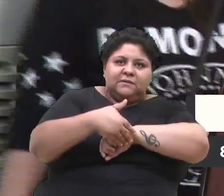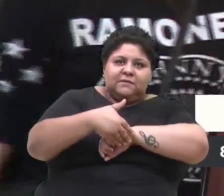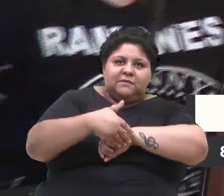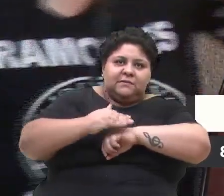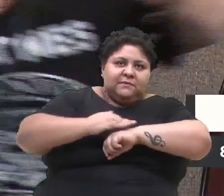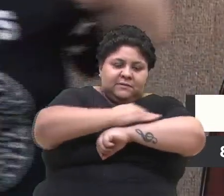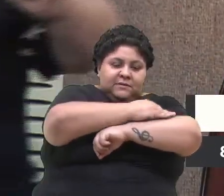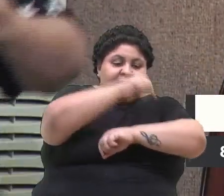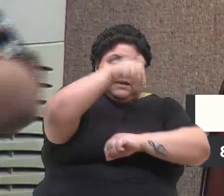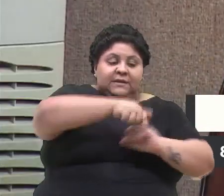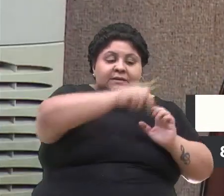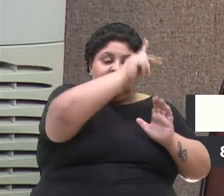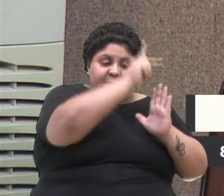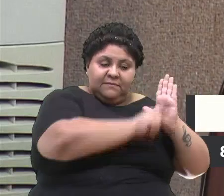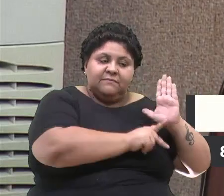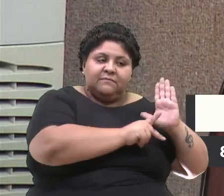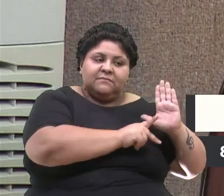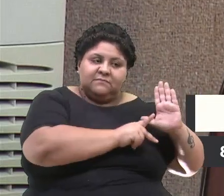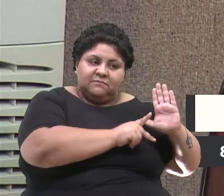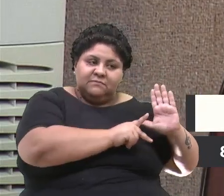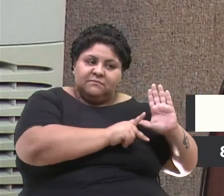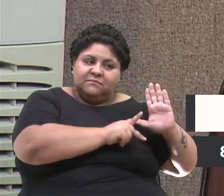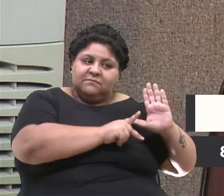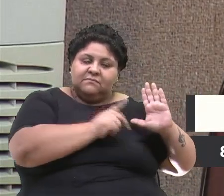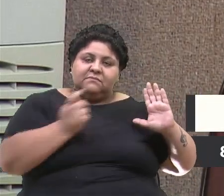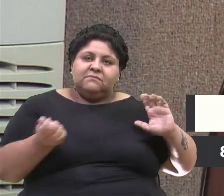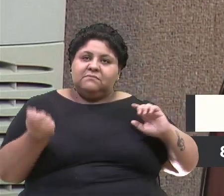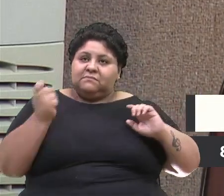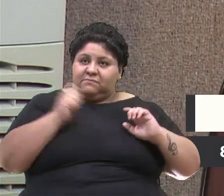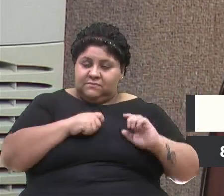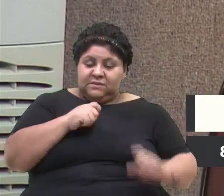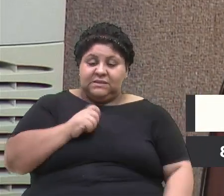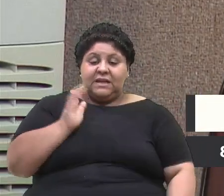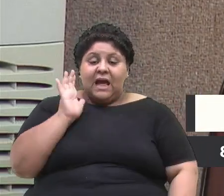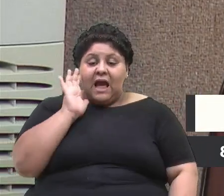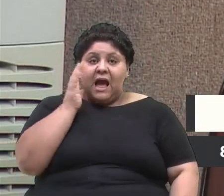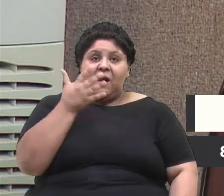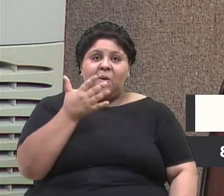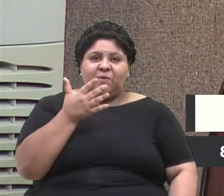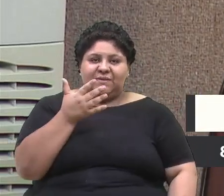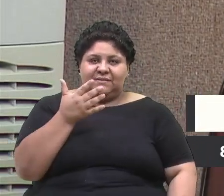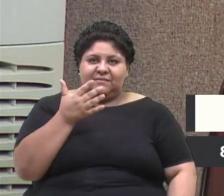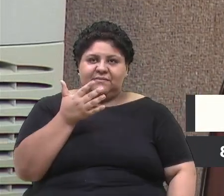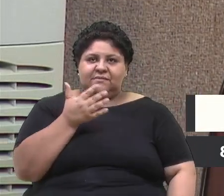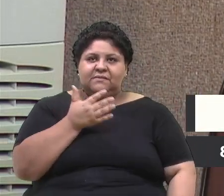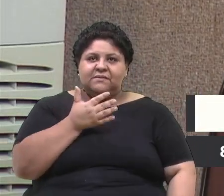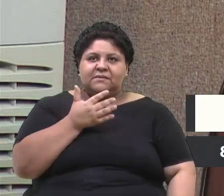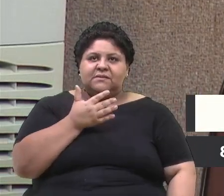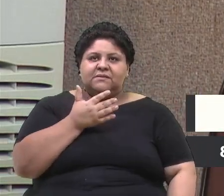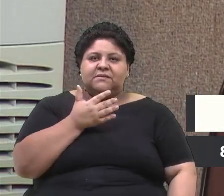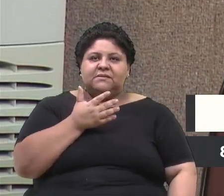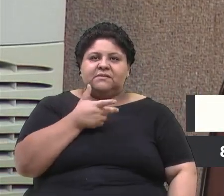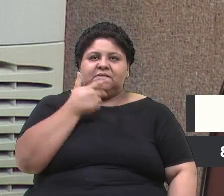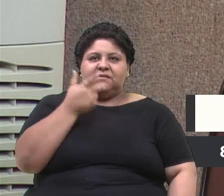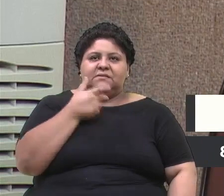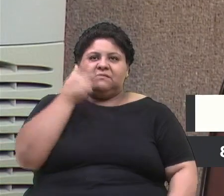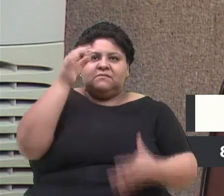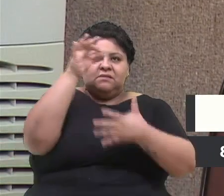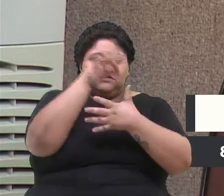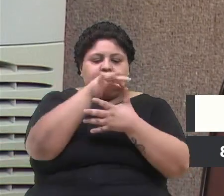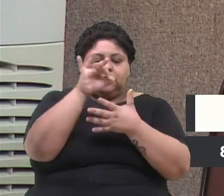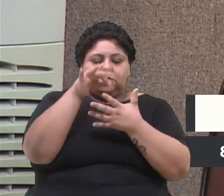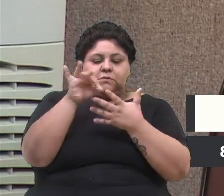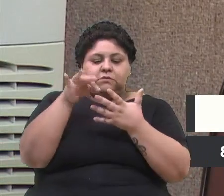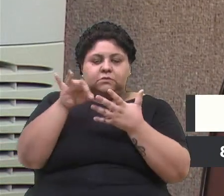projeto ele precisa acontecer. Ele trata de diretrizes, onde ele vai